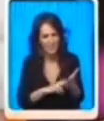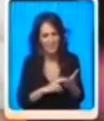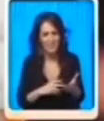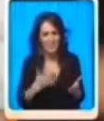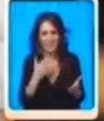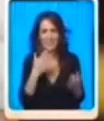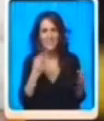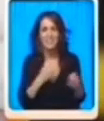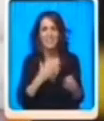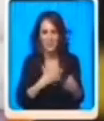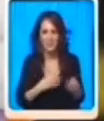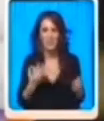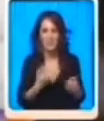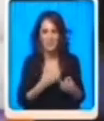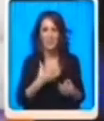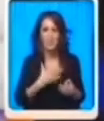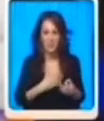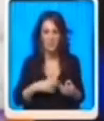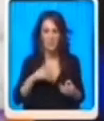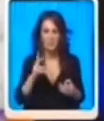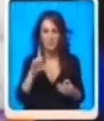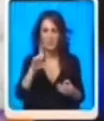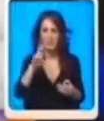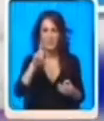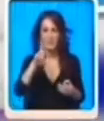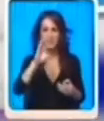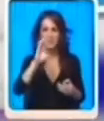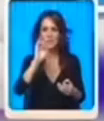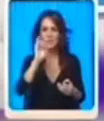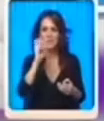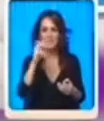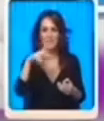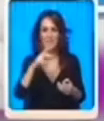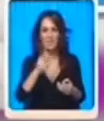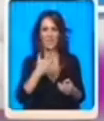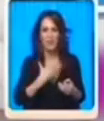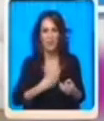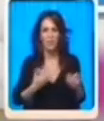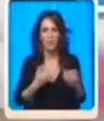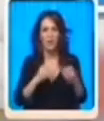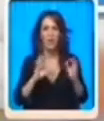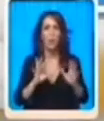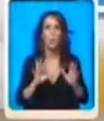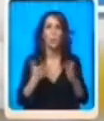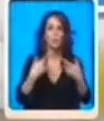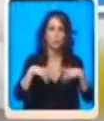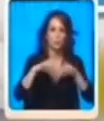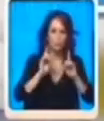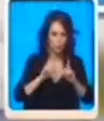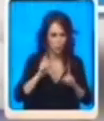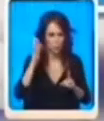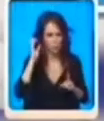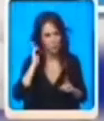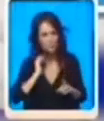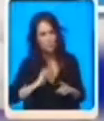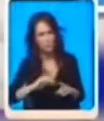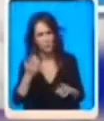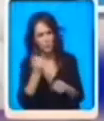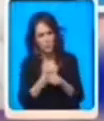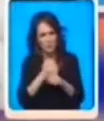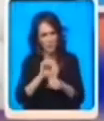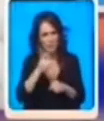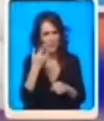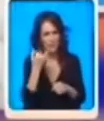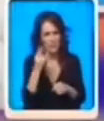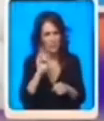Por acaso até gosta? Gosto, por acaso gosto. Que engraçado. Não vou negar, não é? Não, claro. Desde então. Que começou. Então, mas a Luciana não trabalha na TV, mas